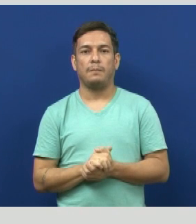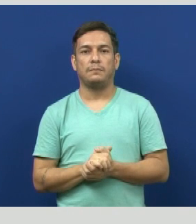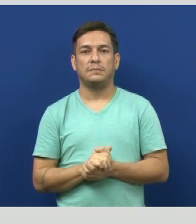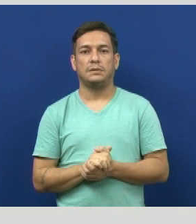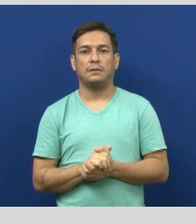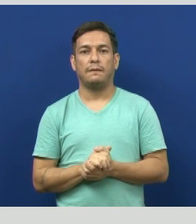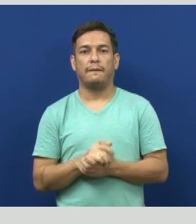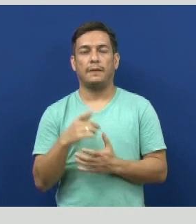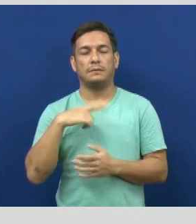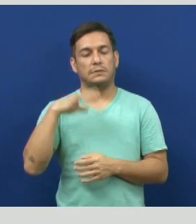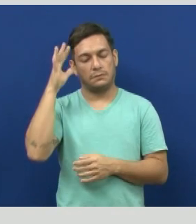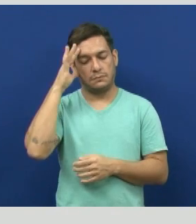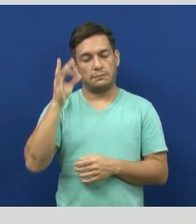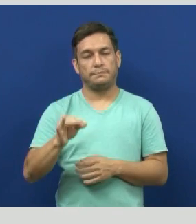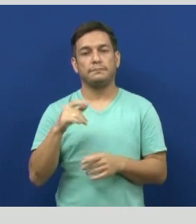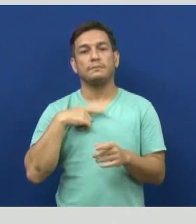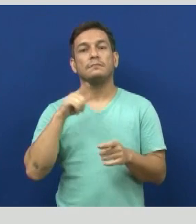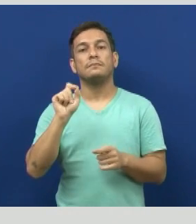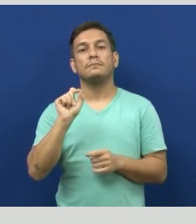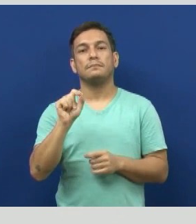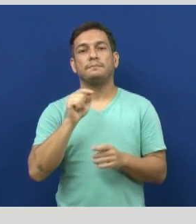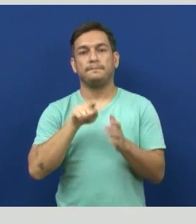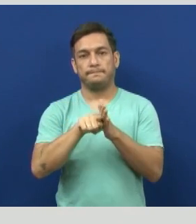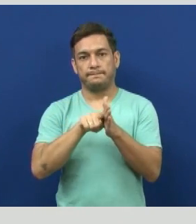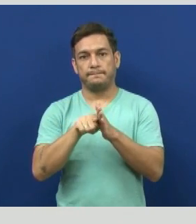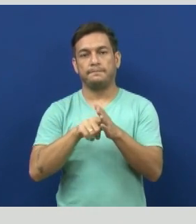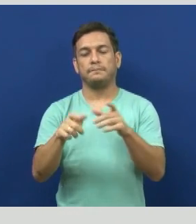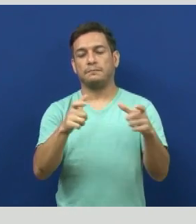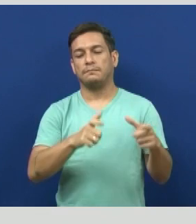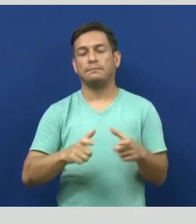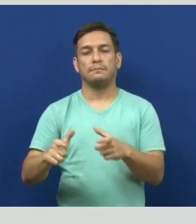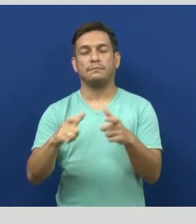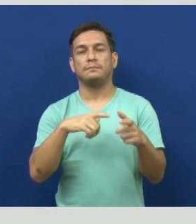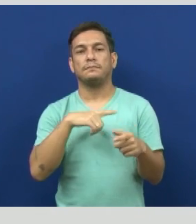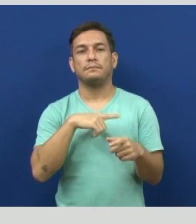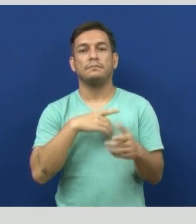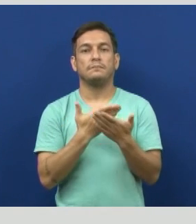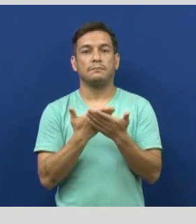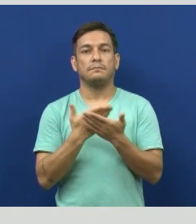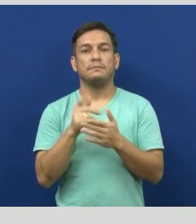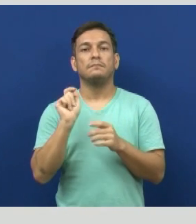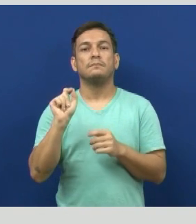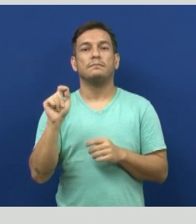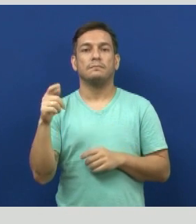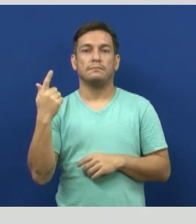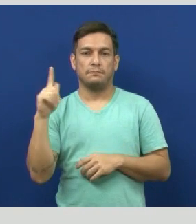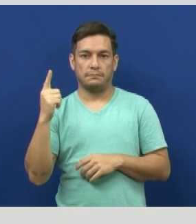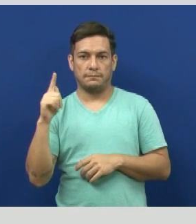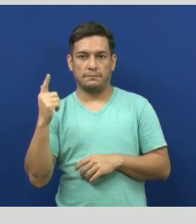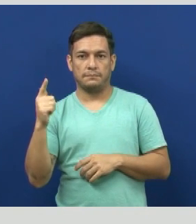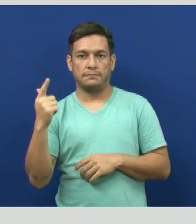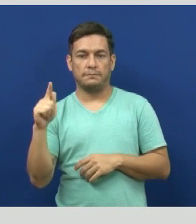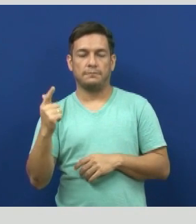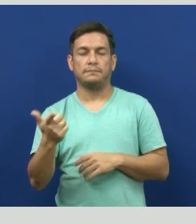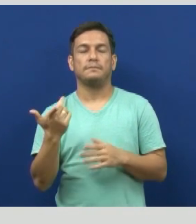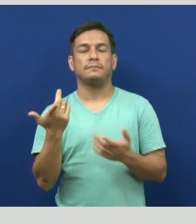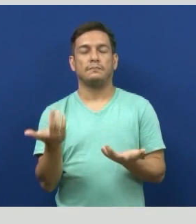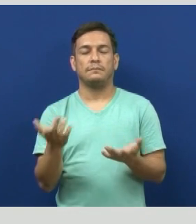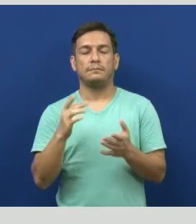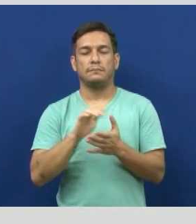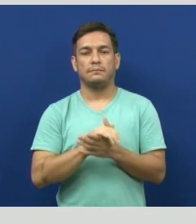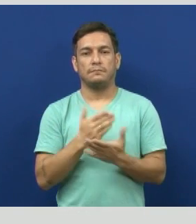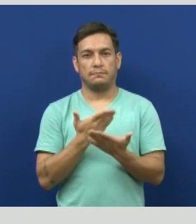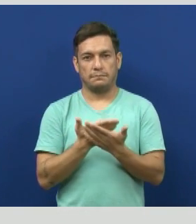Uma vez que compreende a investigação do espaço e assim tem como estudo a geografia. A geografia, pessoal,